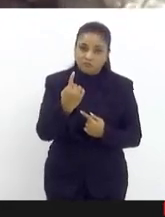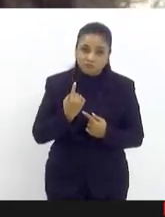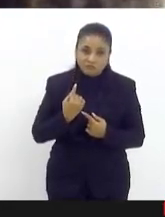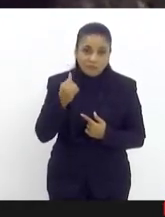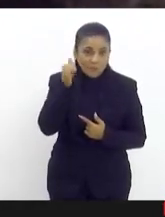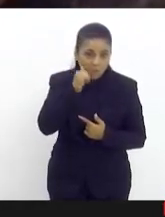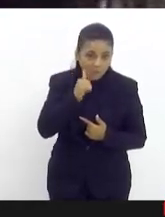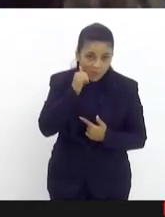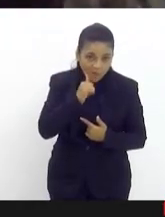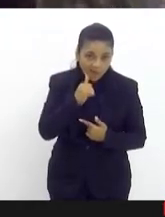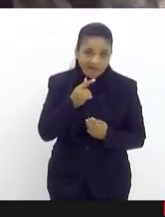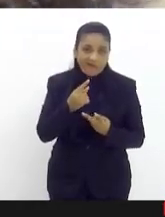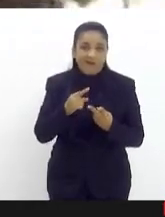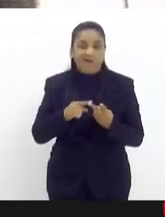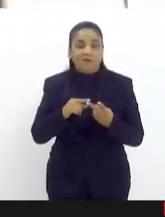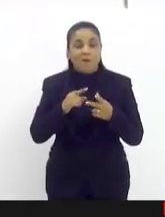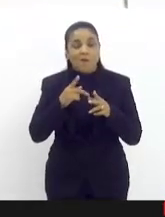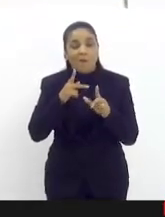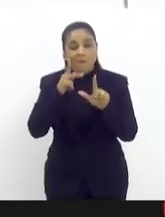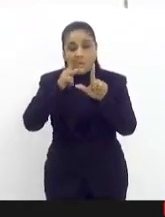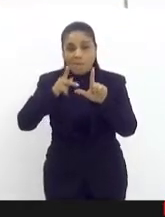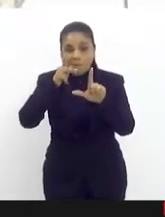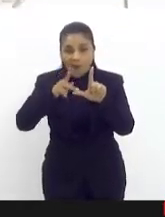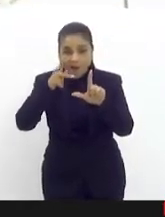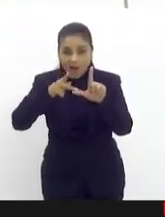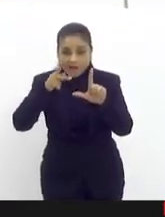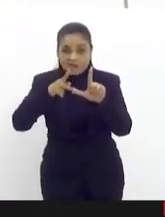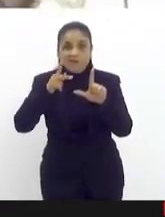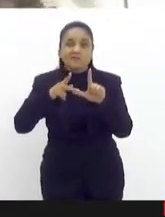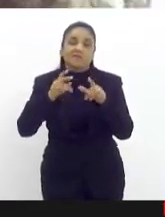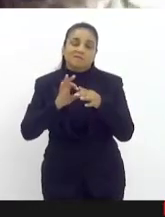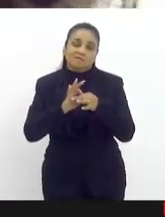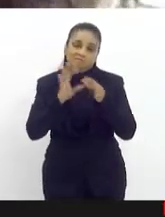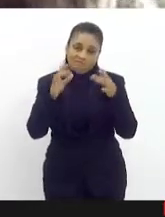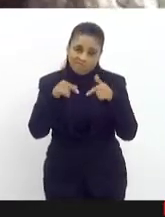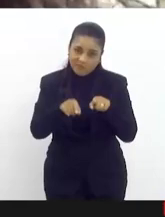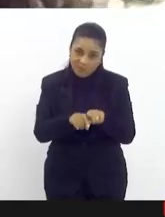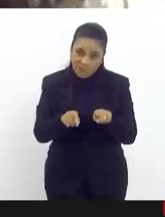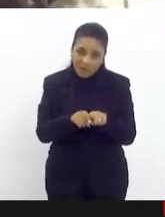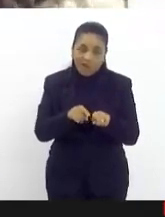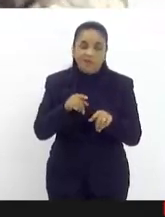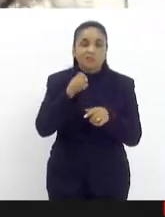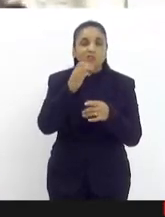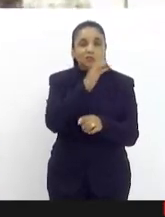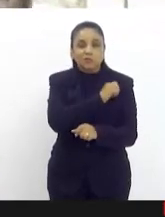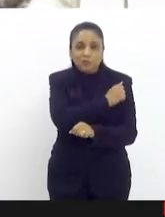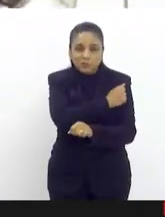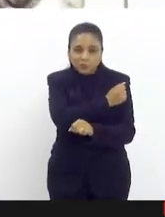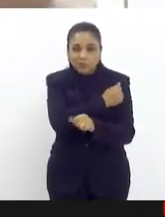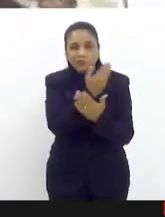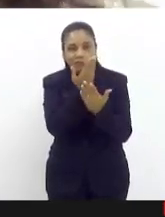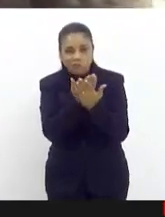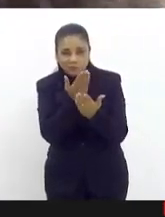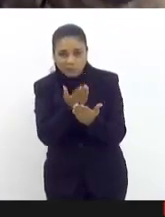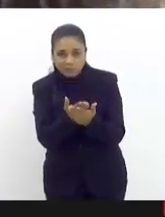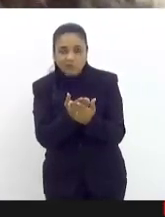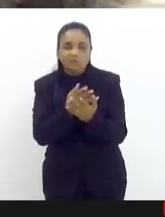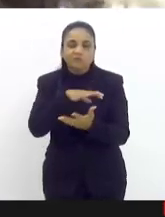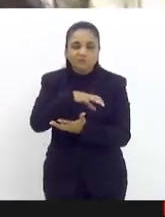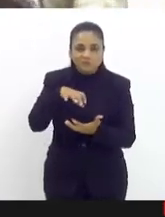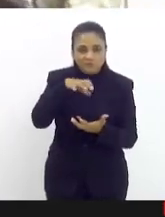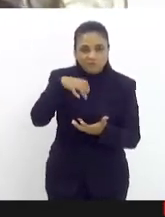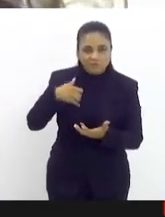preciso garantir o passe livre a todas as categorias que o têm. Então, aos nossos estudantes, aos nossos idosos, a pessoas